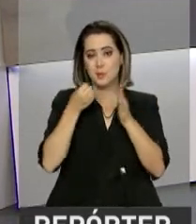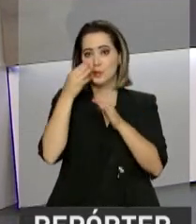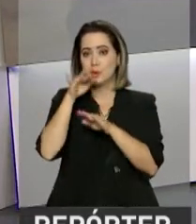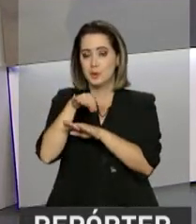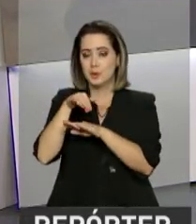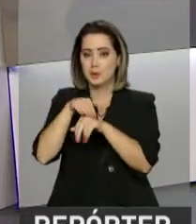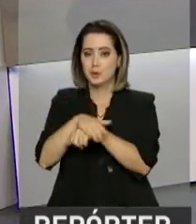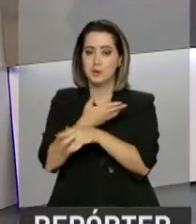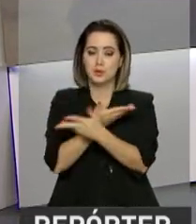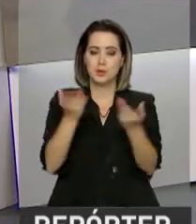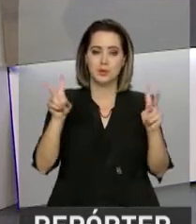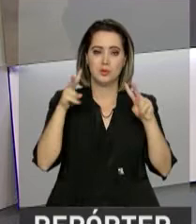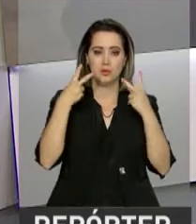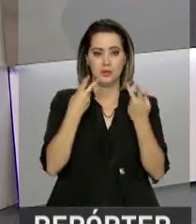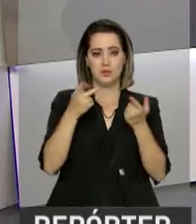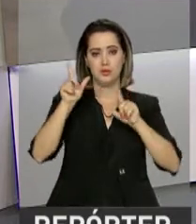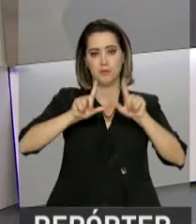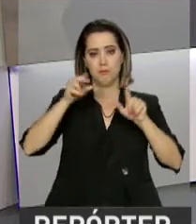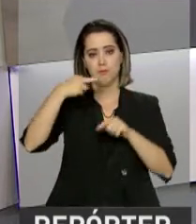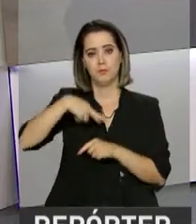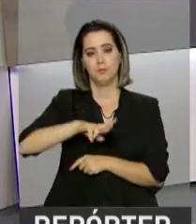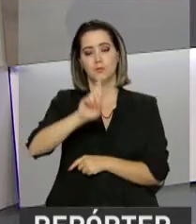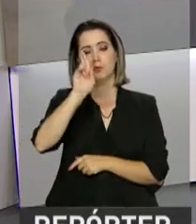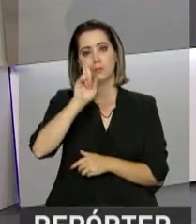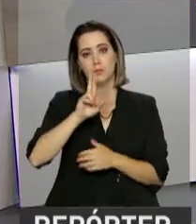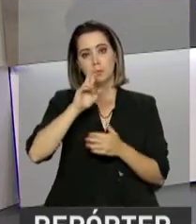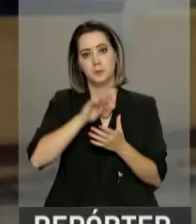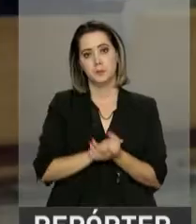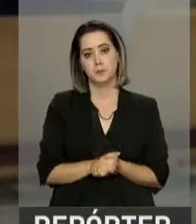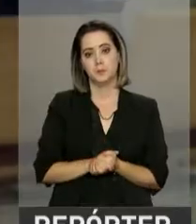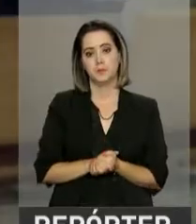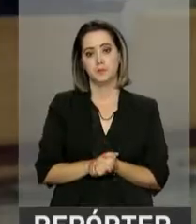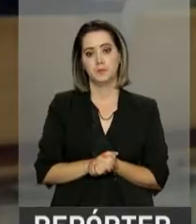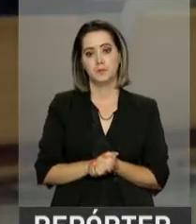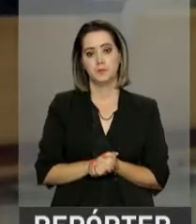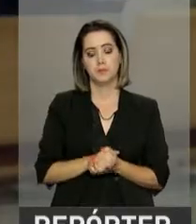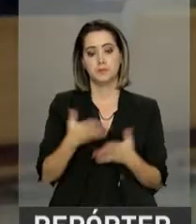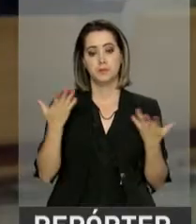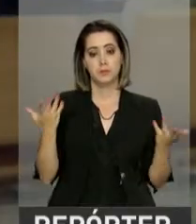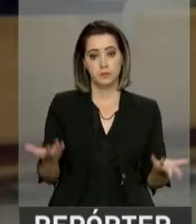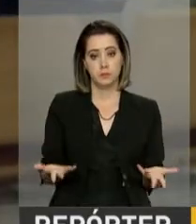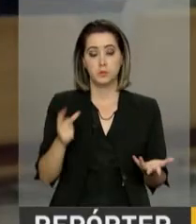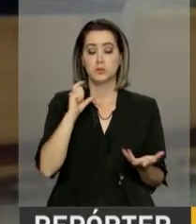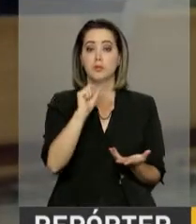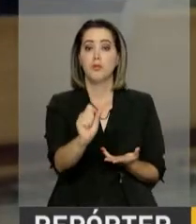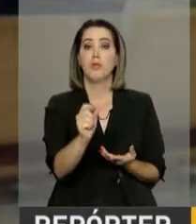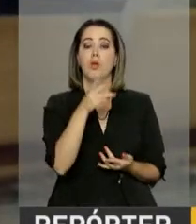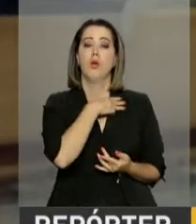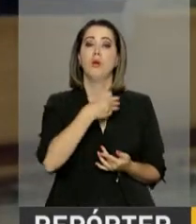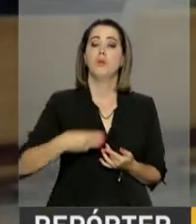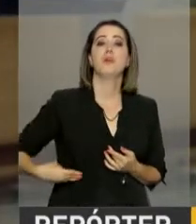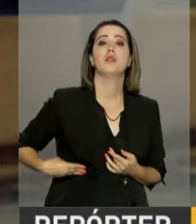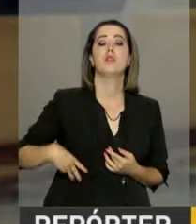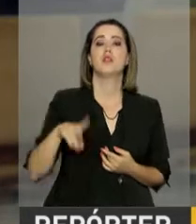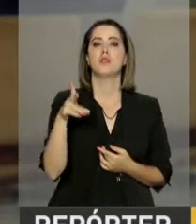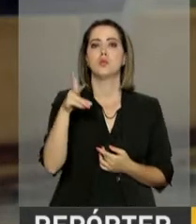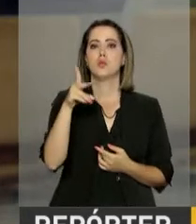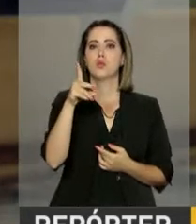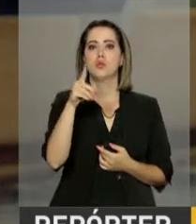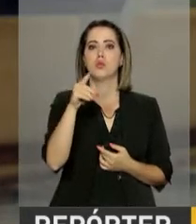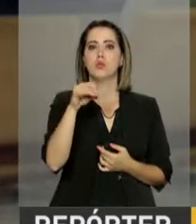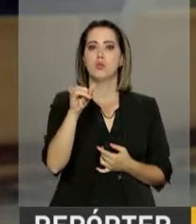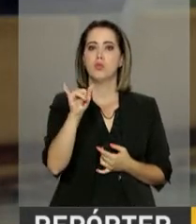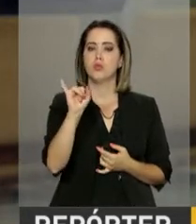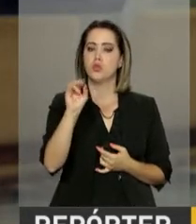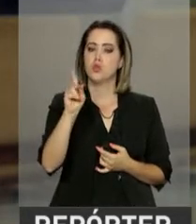noite, Roberto. Boa noite a todos que nos assistem na TV NBR. Olha, Roberto, o ministro Diogo Oliveira esteve à frente